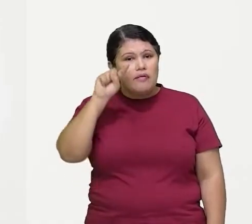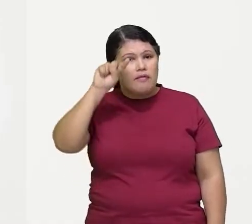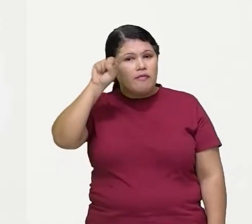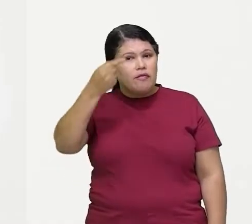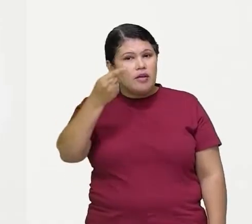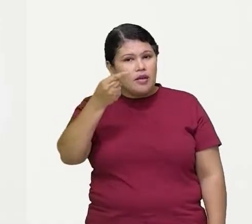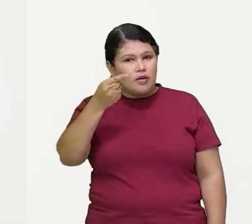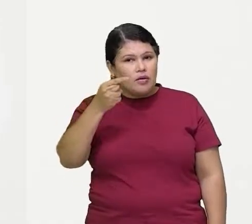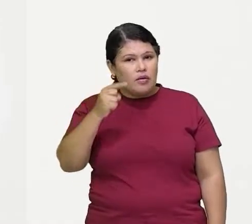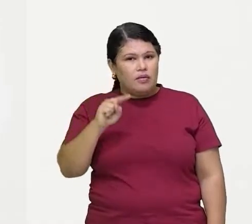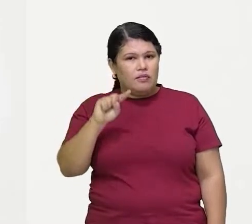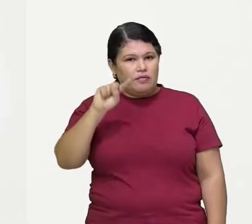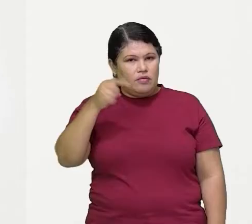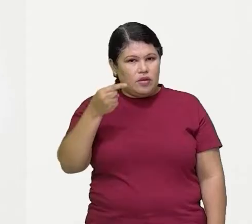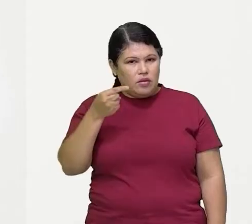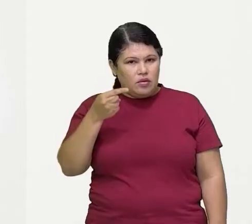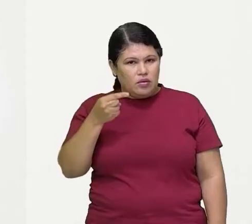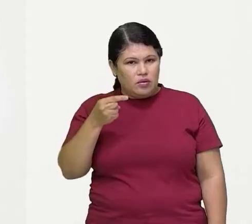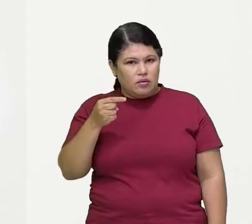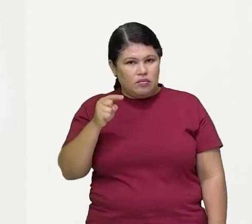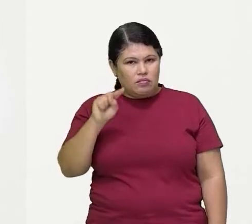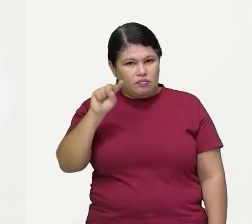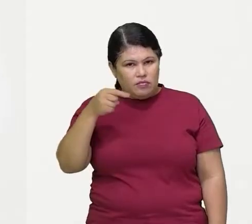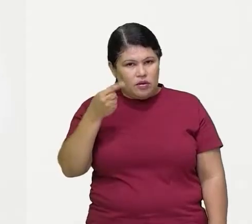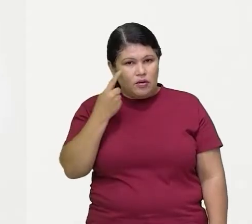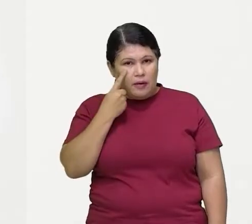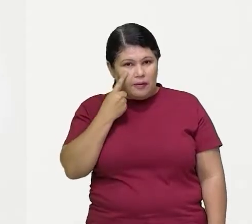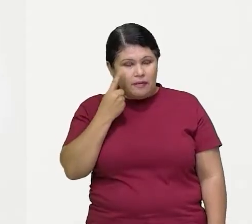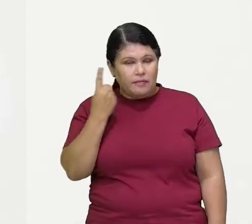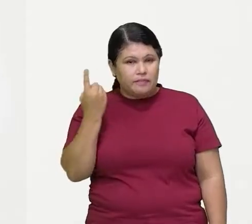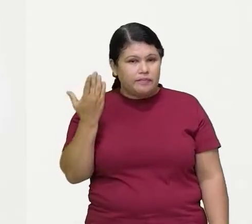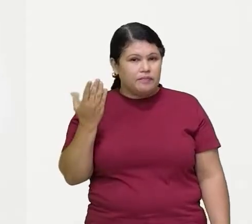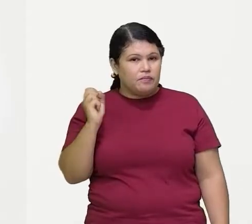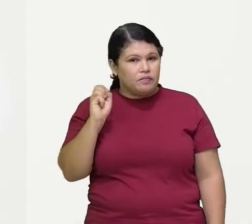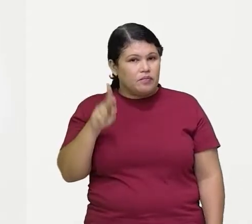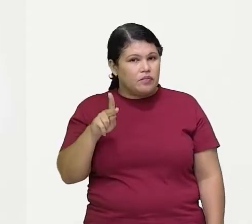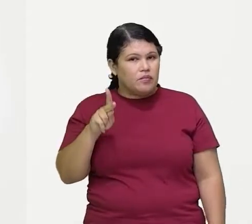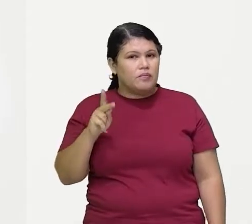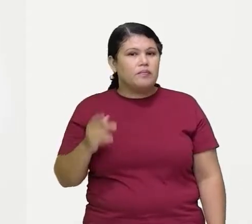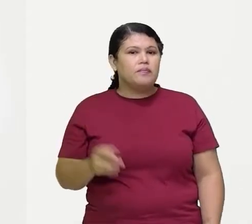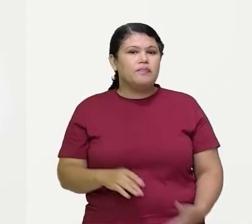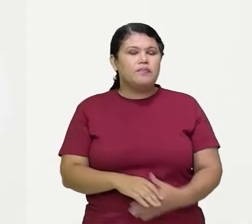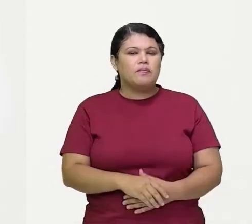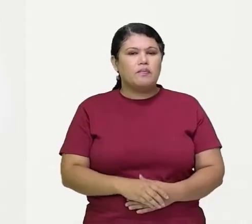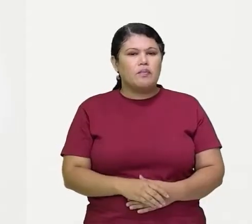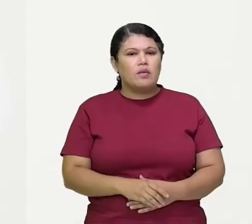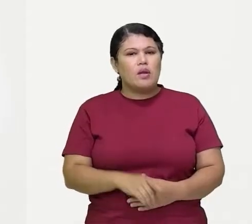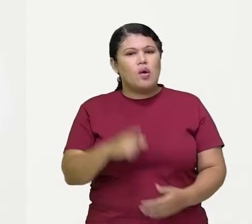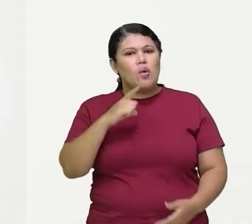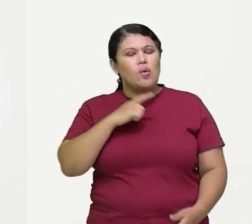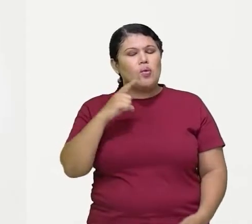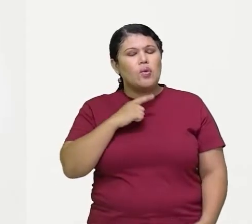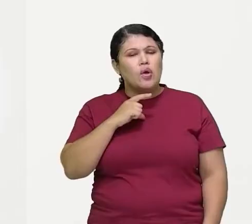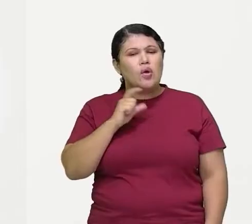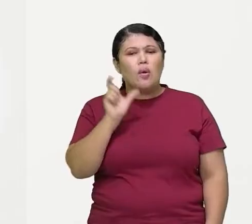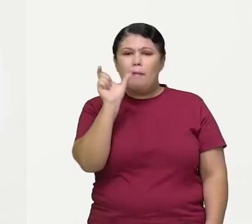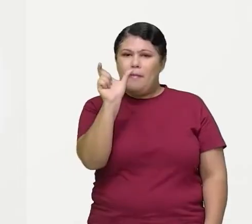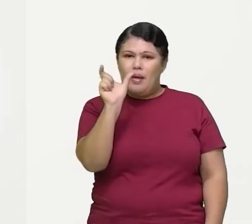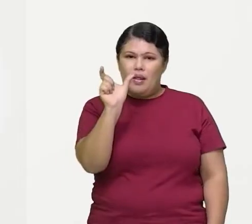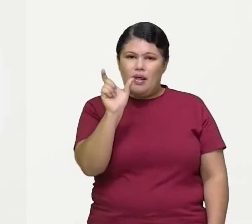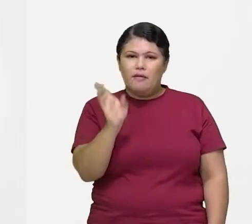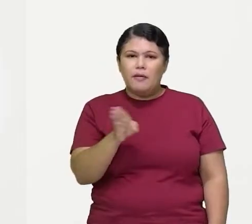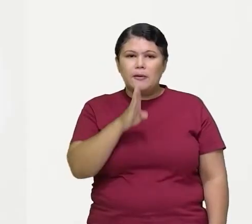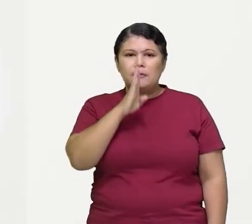Nós temos a vírgula aqui, ó. Bem aqui nós temos a vírgula, ok? Eu tenho a palavra